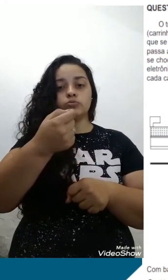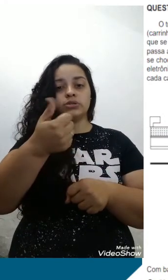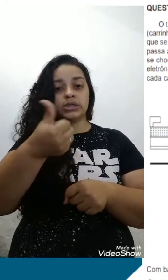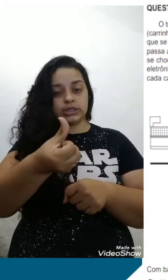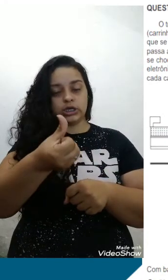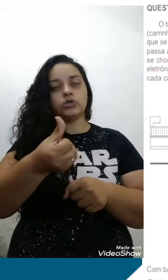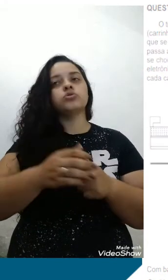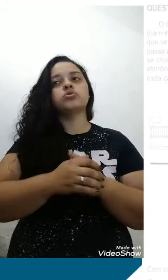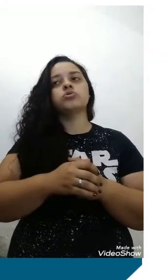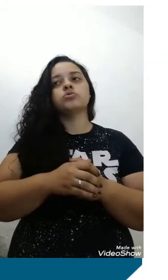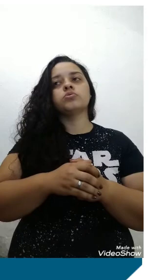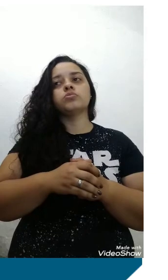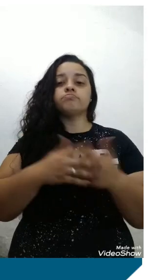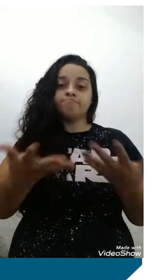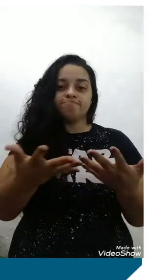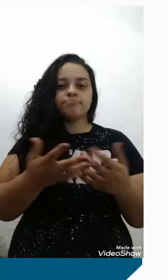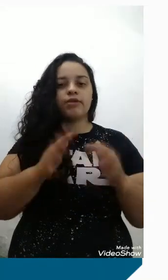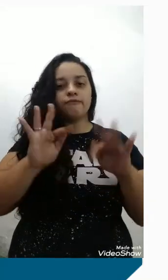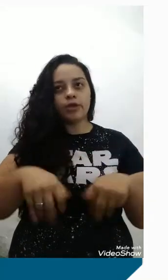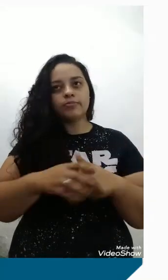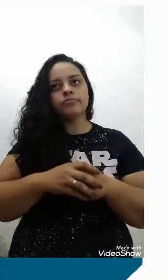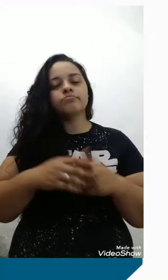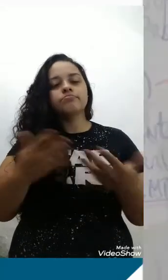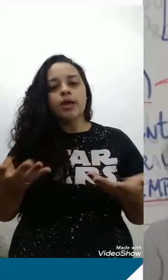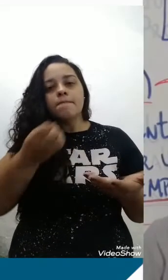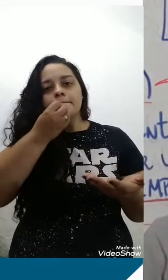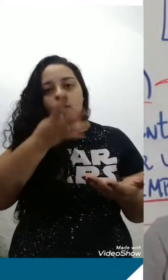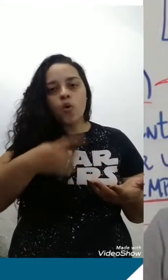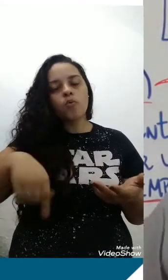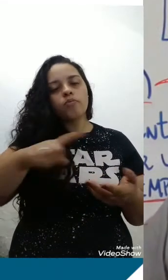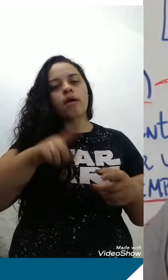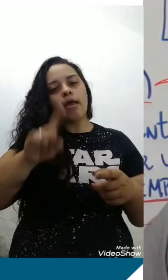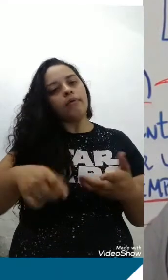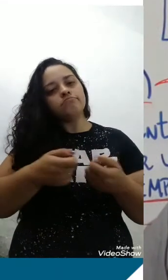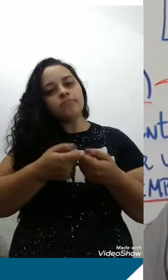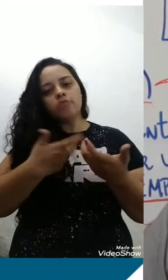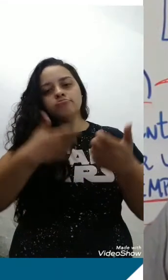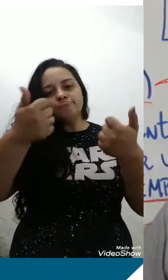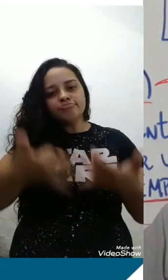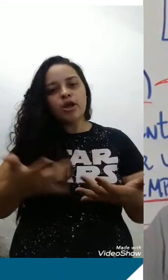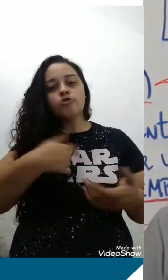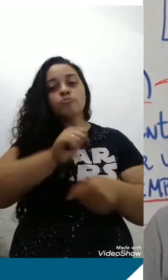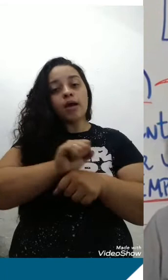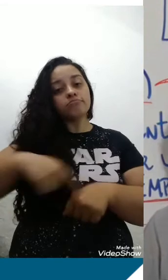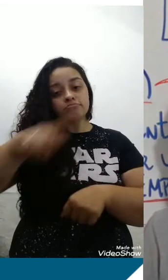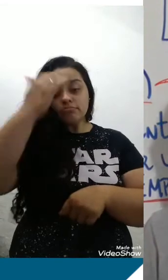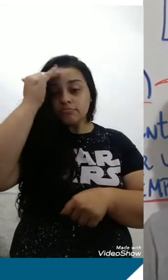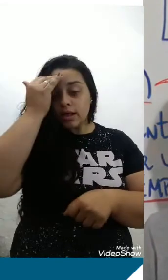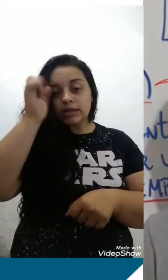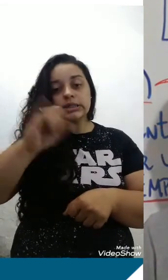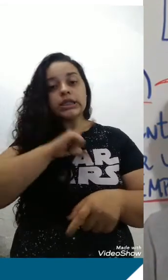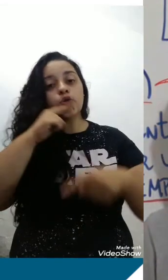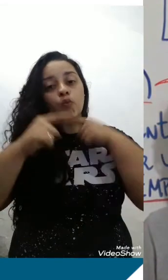do Enem de 2016. É isso. Bom, pessoal, é isso. Eu espero que vocês